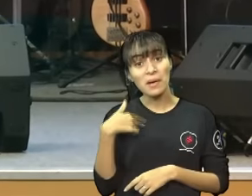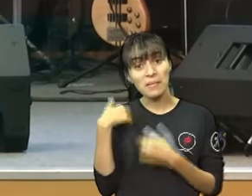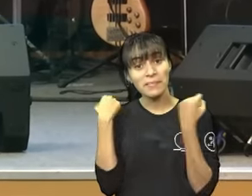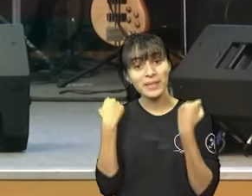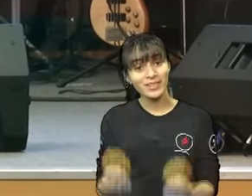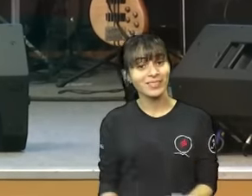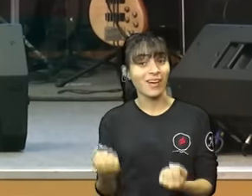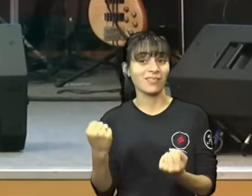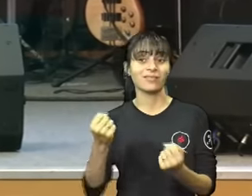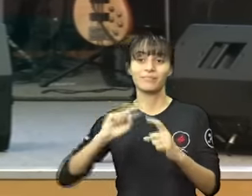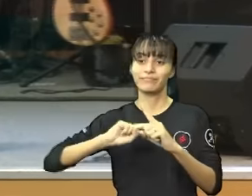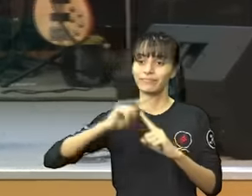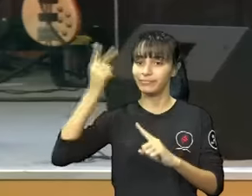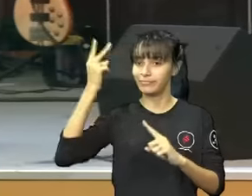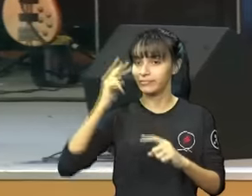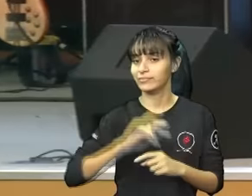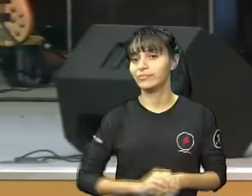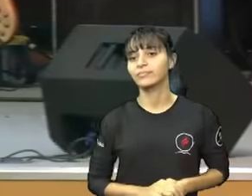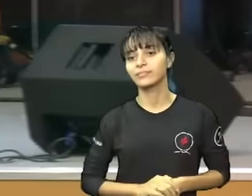pesado